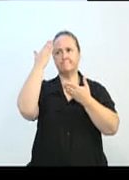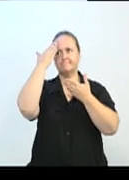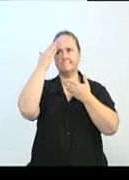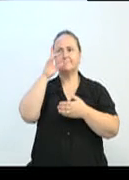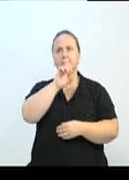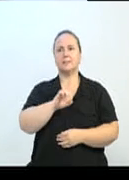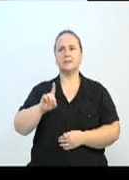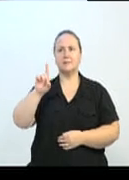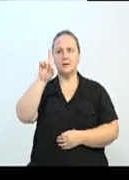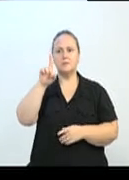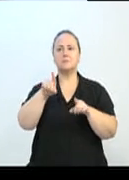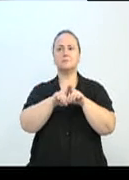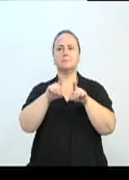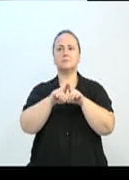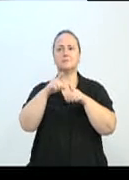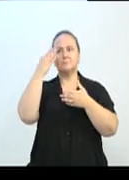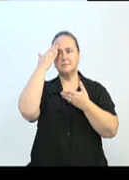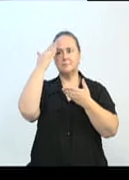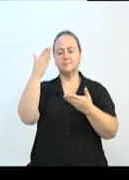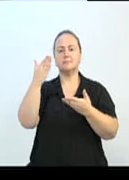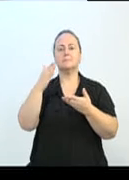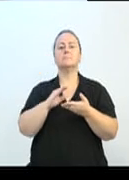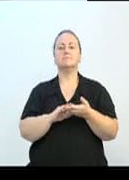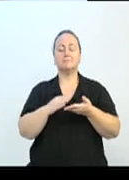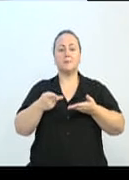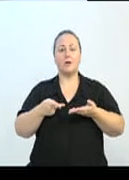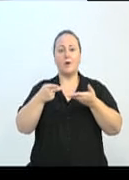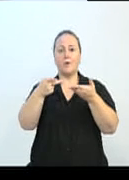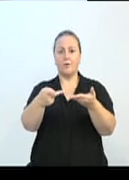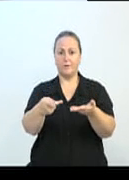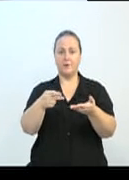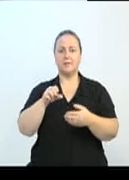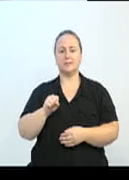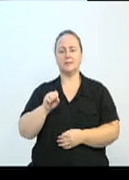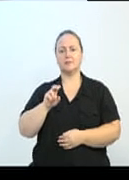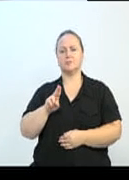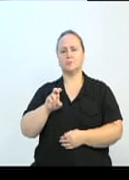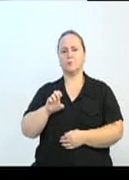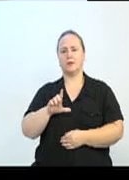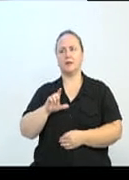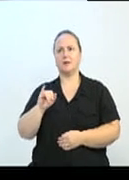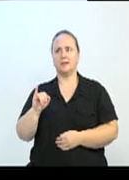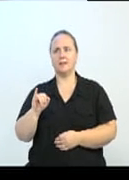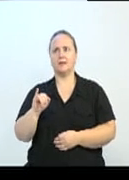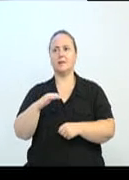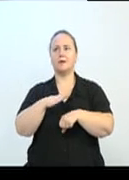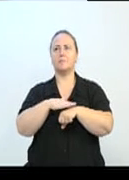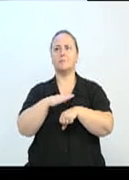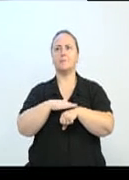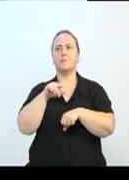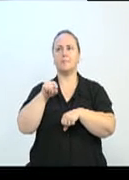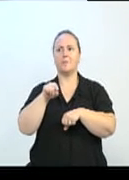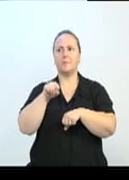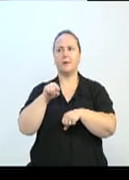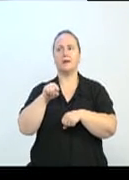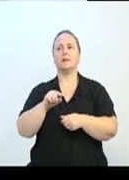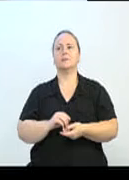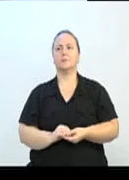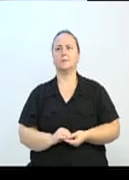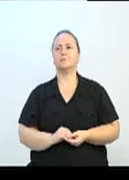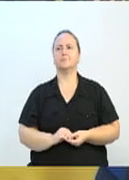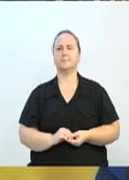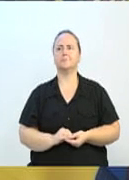agradeço também o convite que eu recebi da amiga Sueli por estar participando de uma nesse evento e